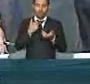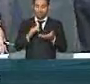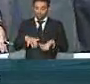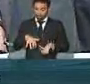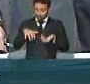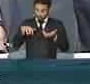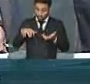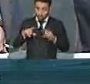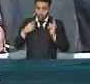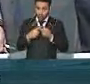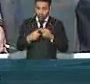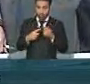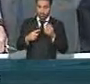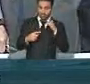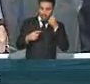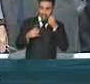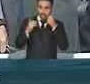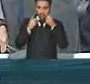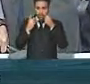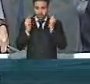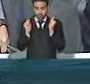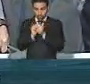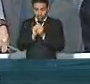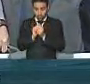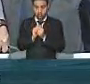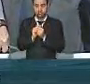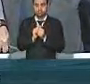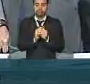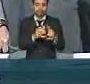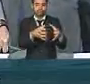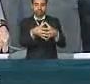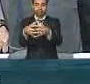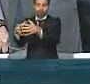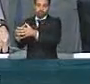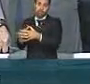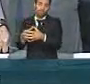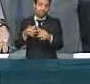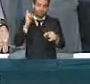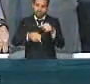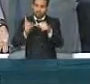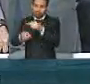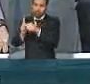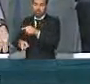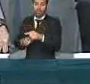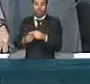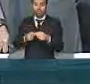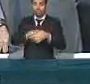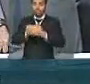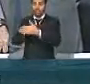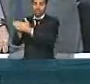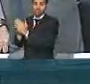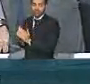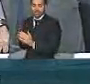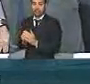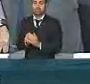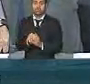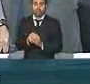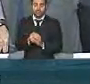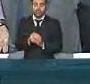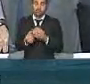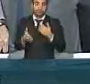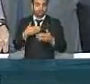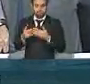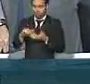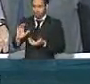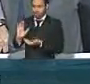uma vez o encerramento dos trabalhos das comissões permanentes tanto da câmara dos